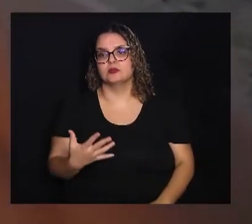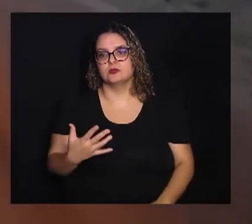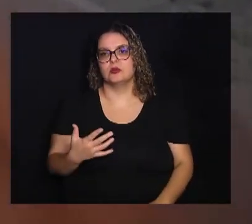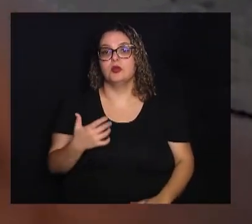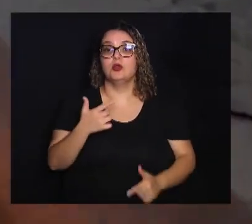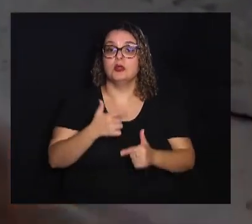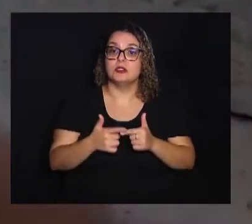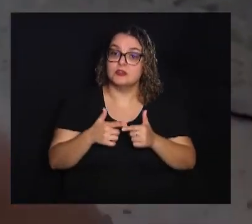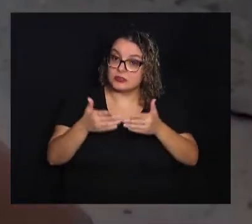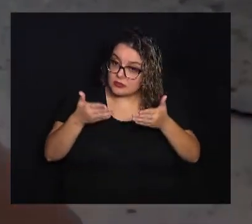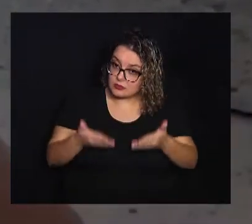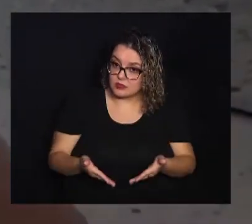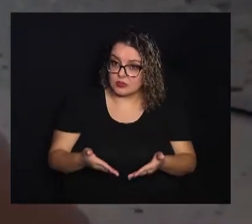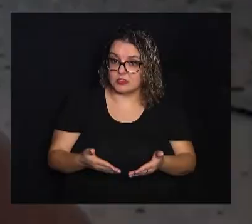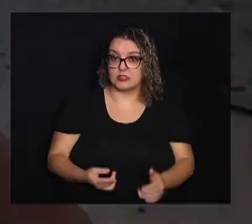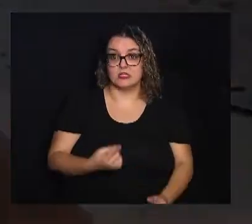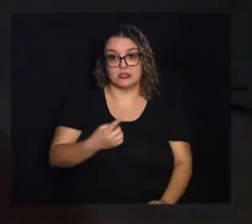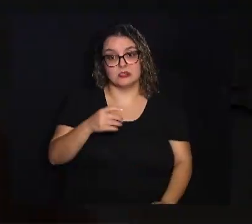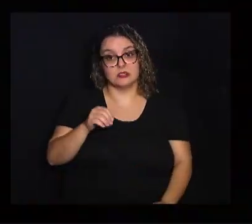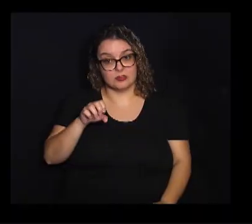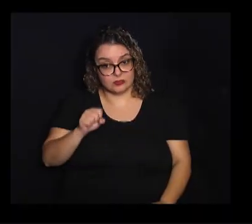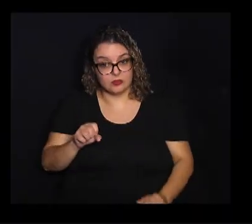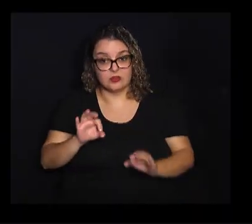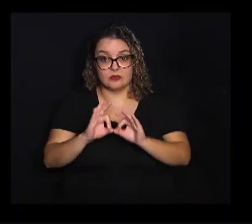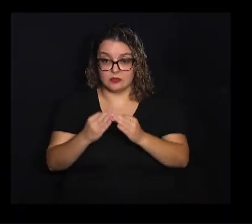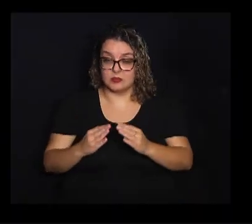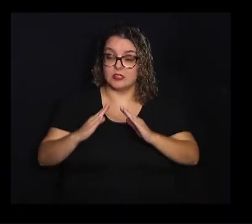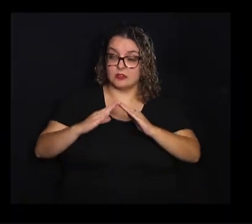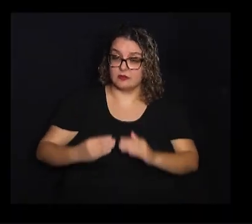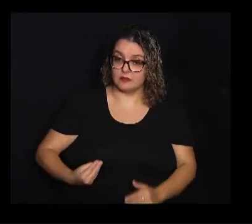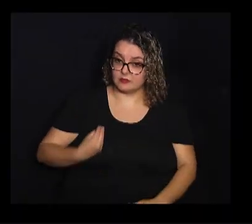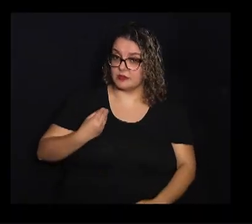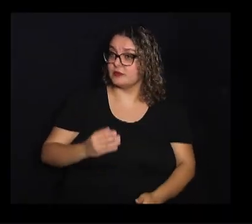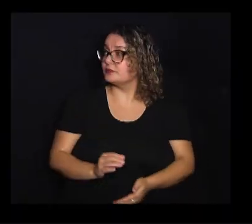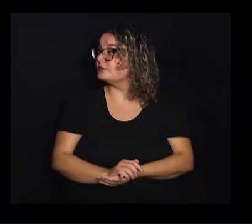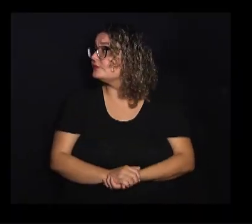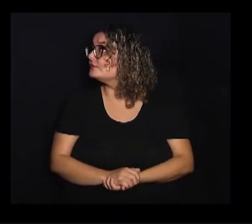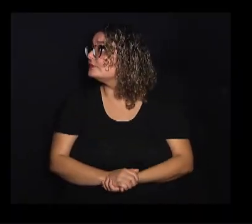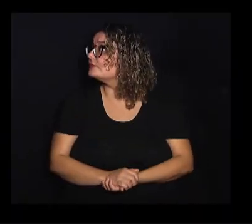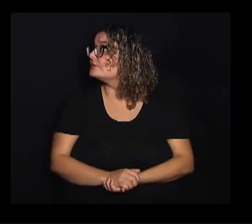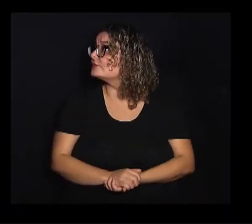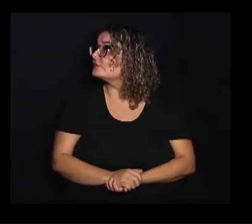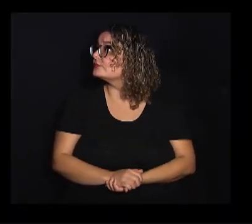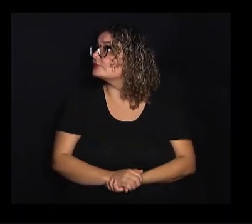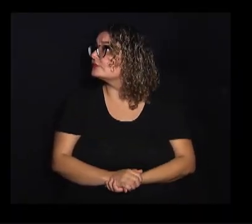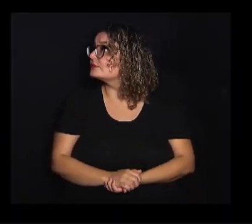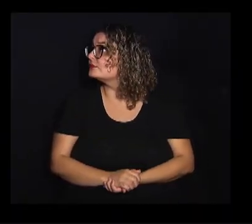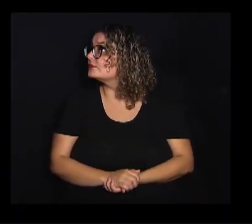situação dessas 108 famílias que aqui moram.